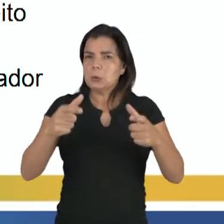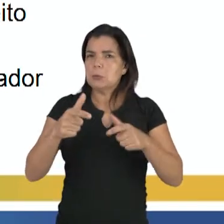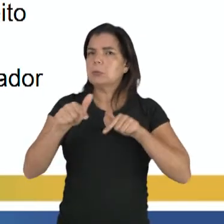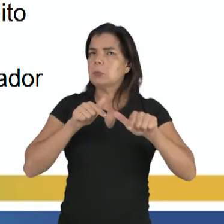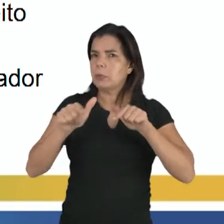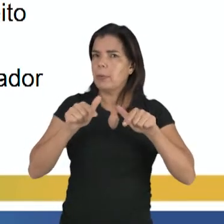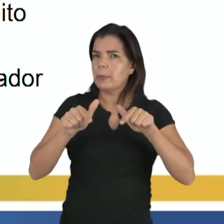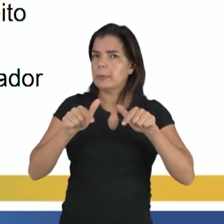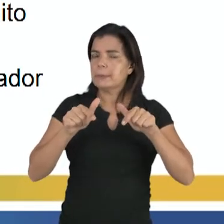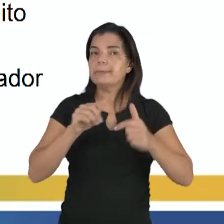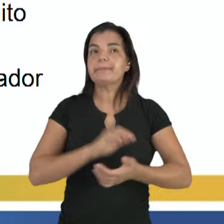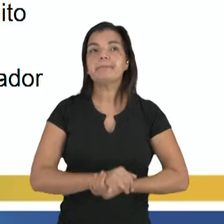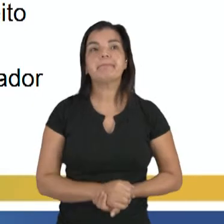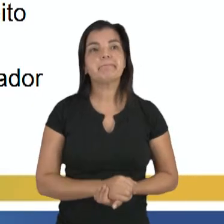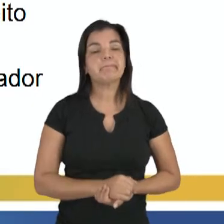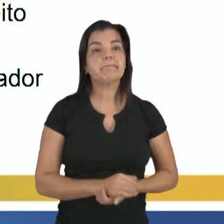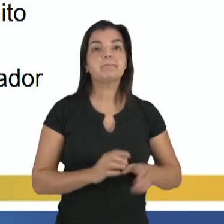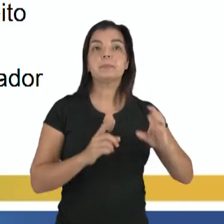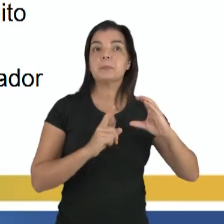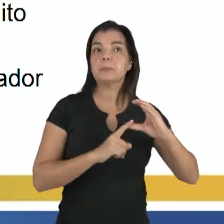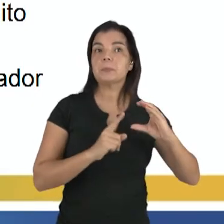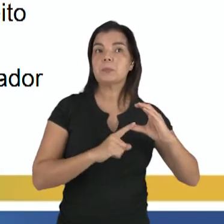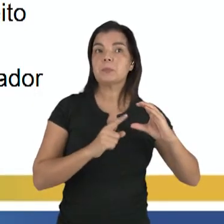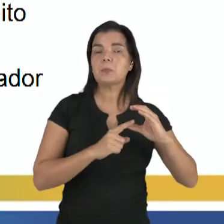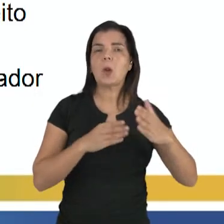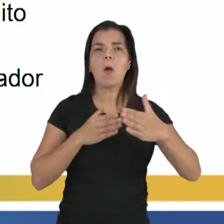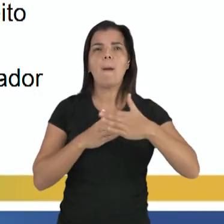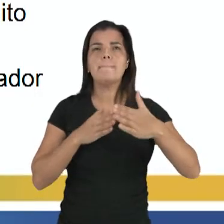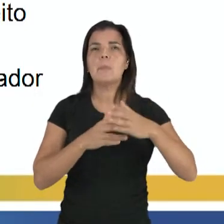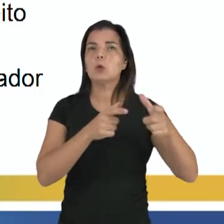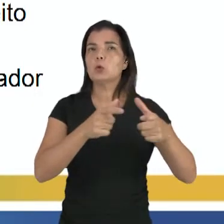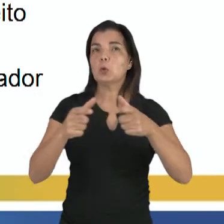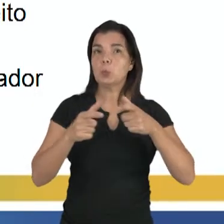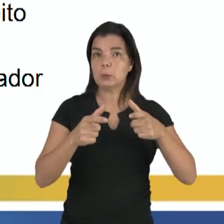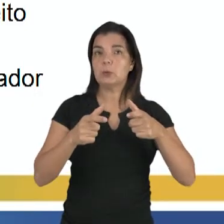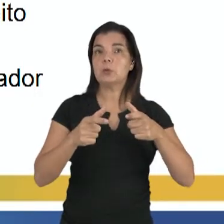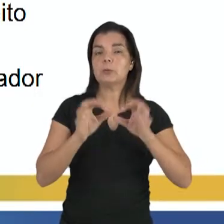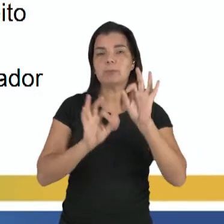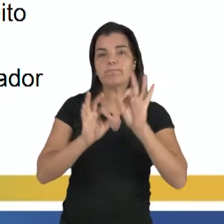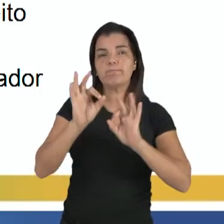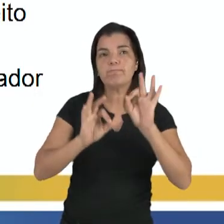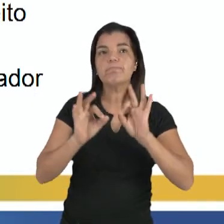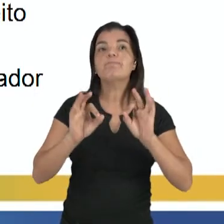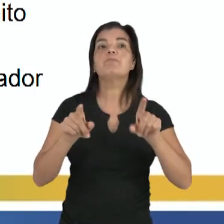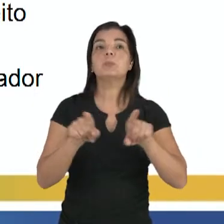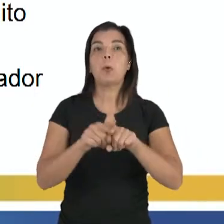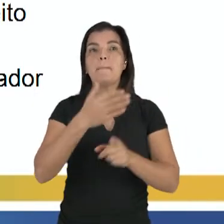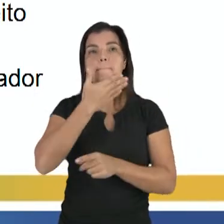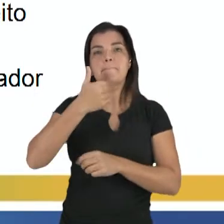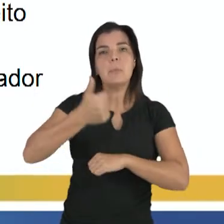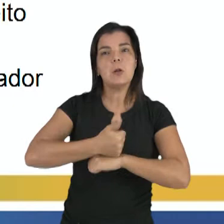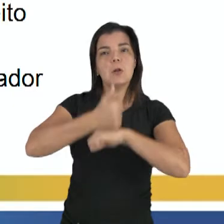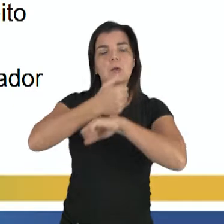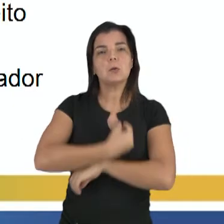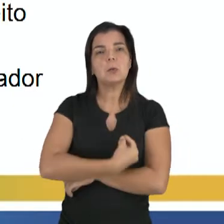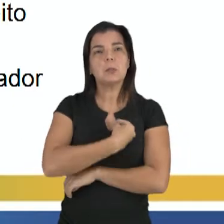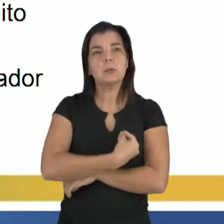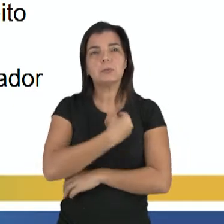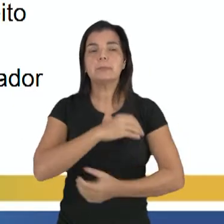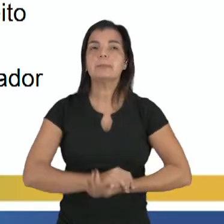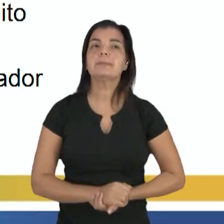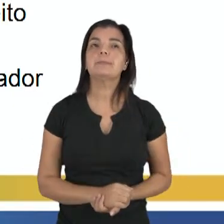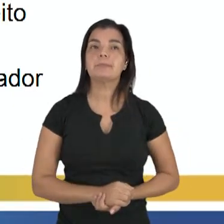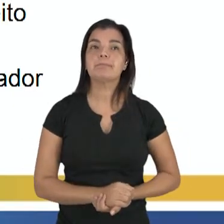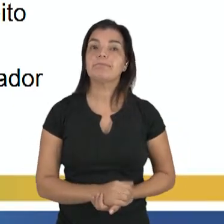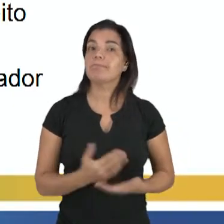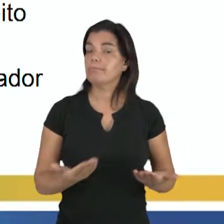de um grande número de serviços? Letra C, delimitação de áreas para uma ocupação organizada do espaço físico, melhorando a qualidade